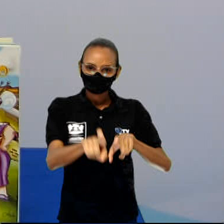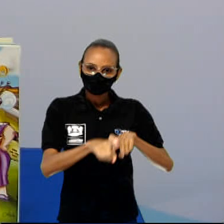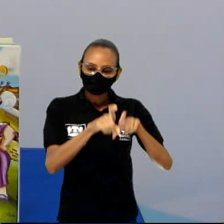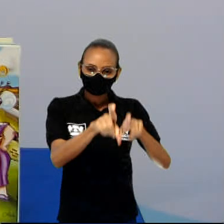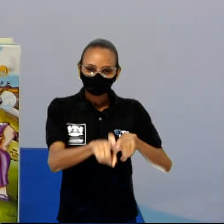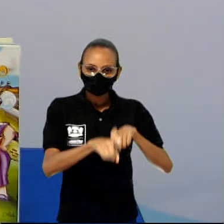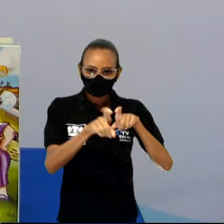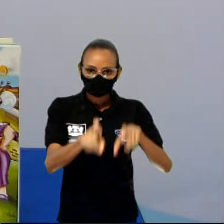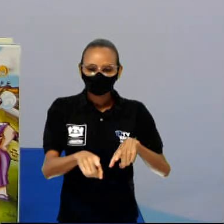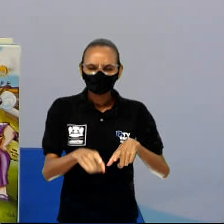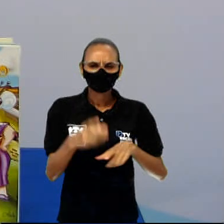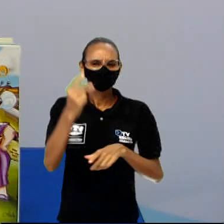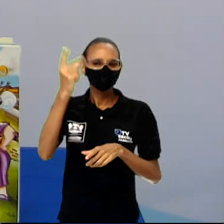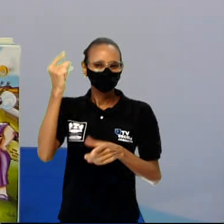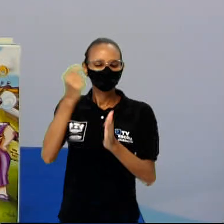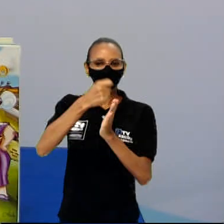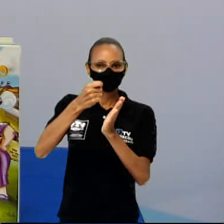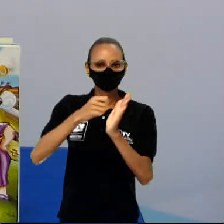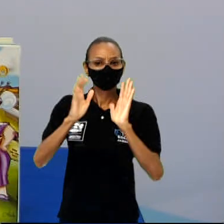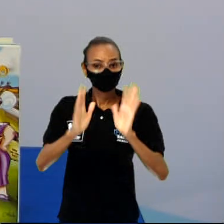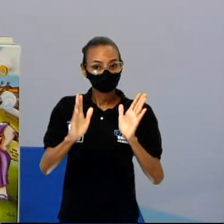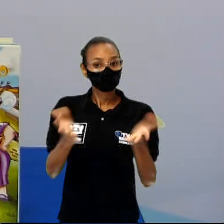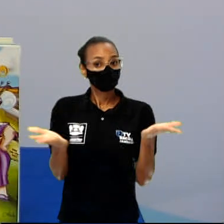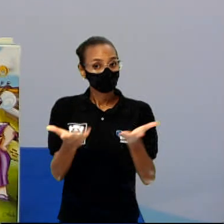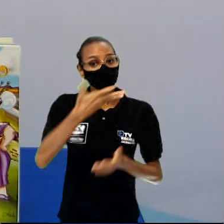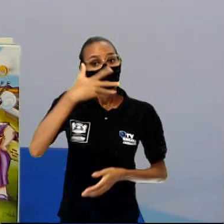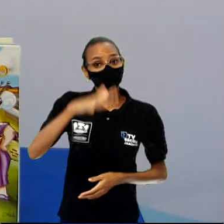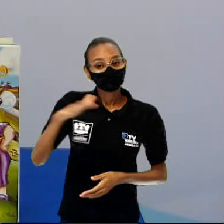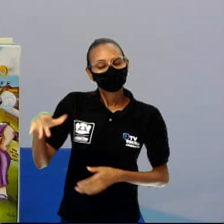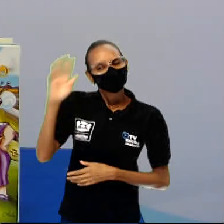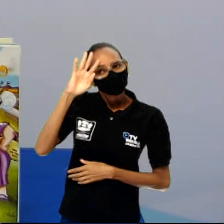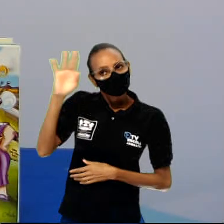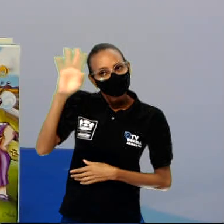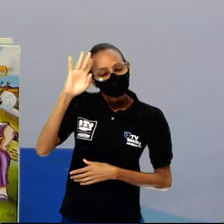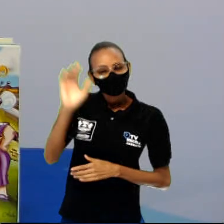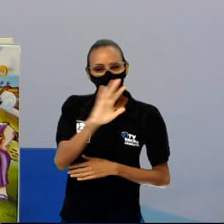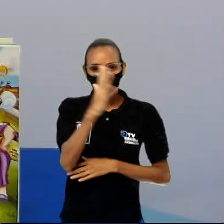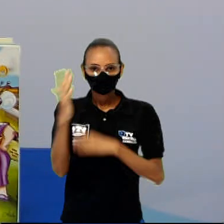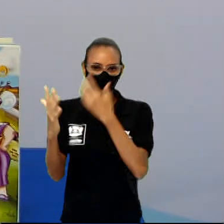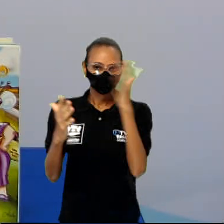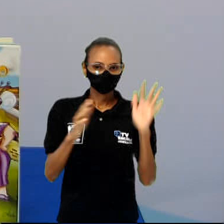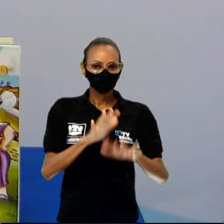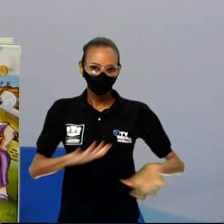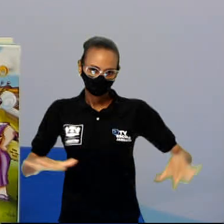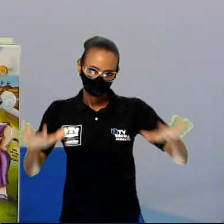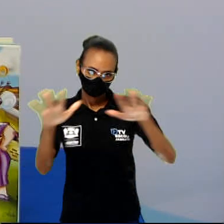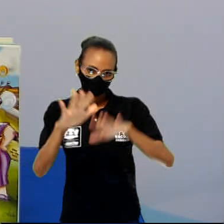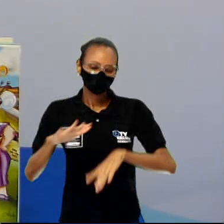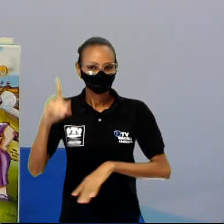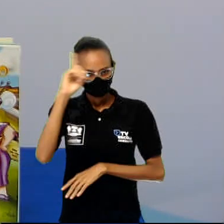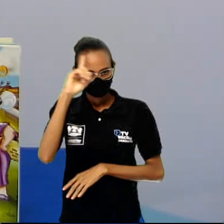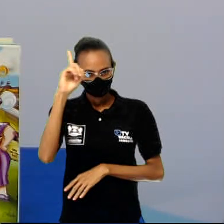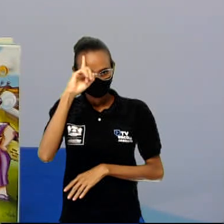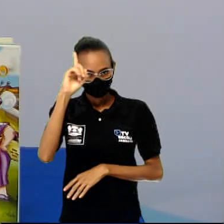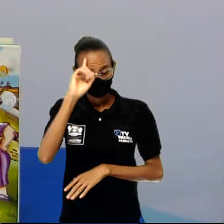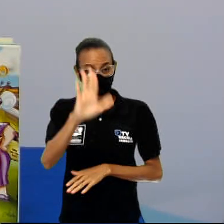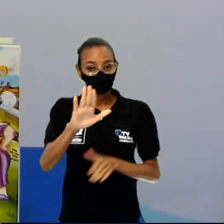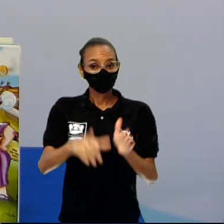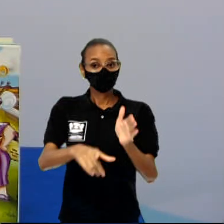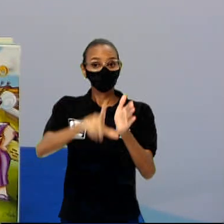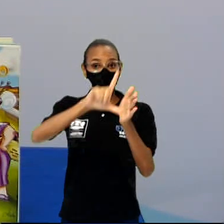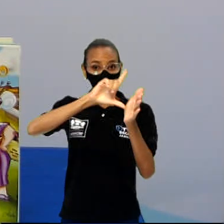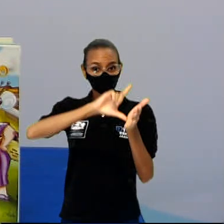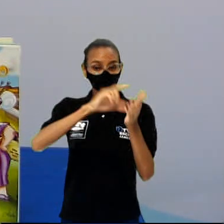ajudando a levar as crianças a pensar um pouquinho sobre as coisas do meio ambiente que estão aí no nosso cotidiano. Mas antes de começar a história, eu vou contar para vocês